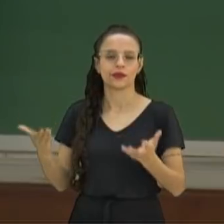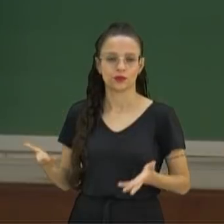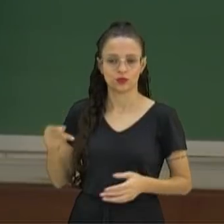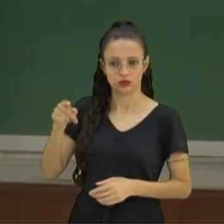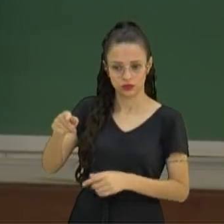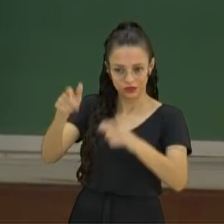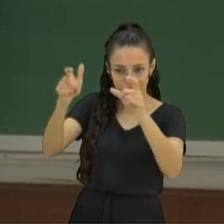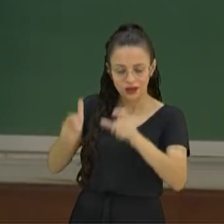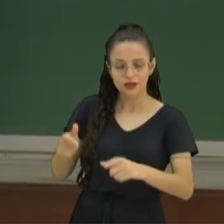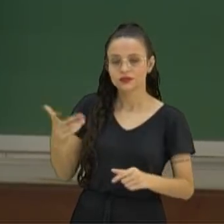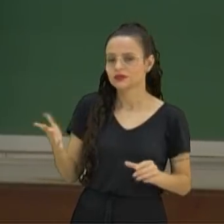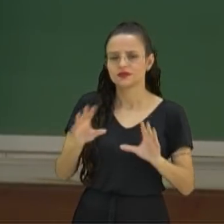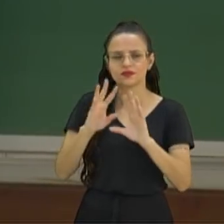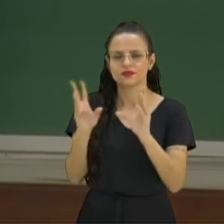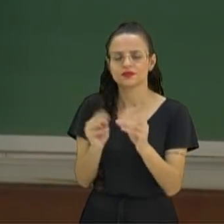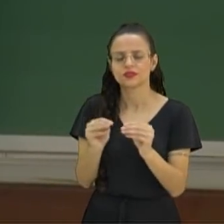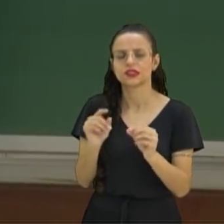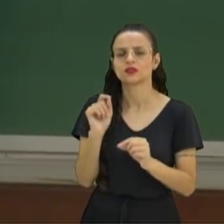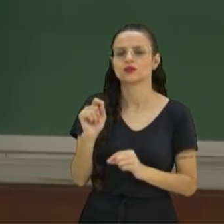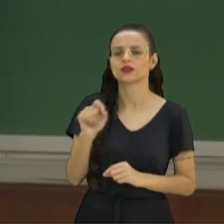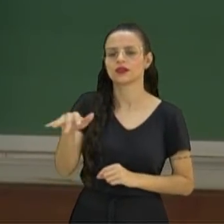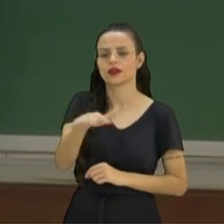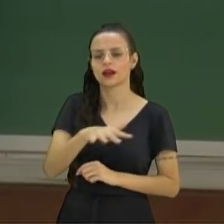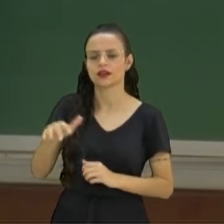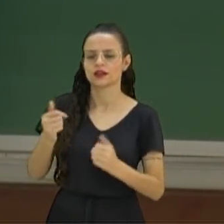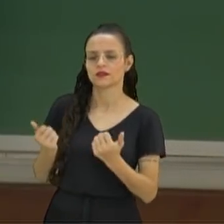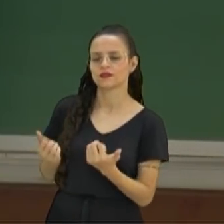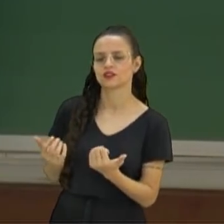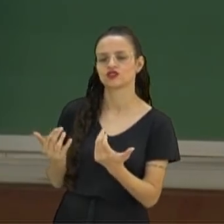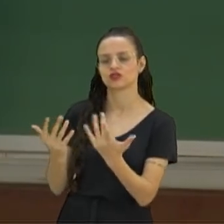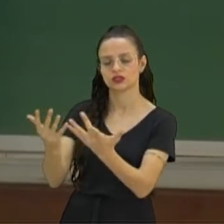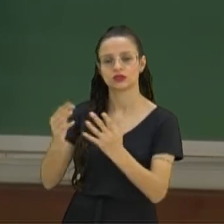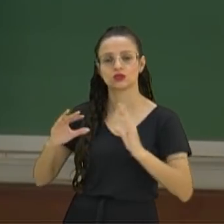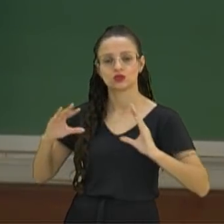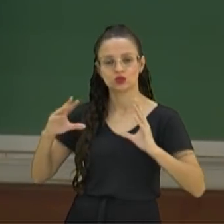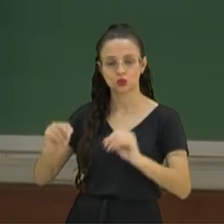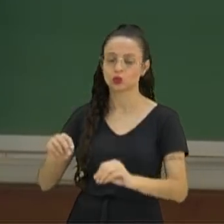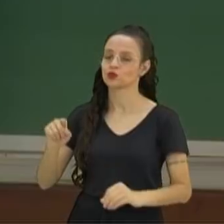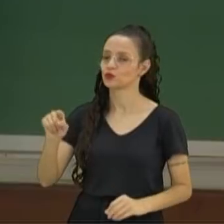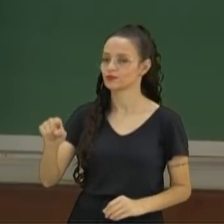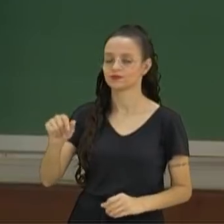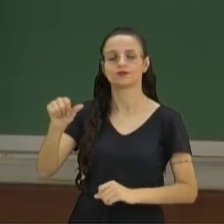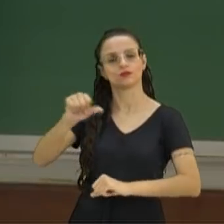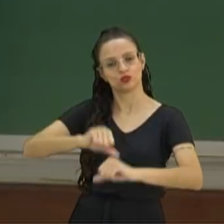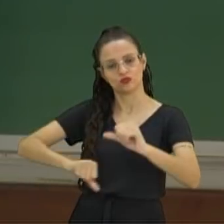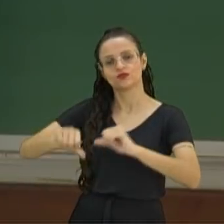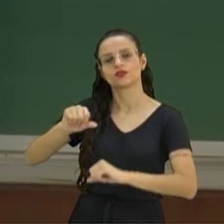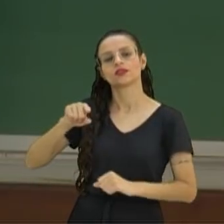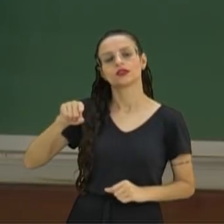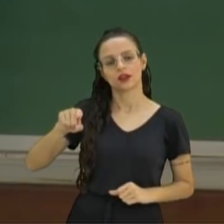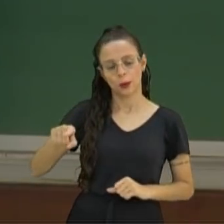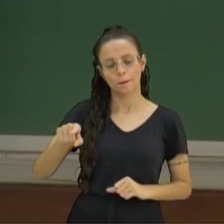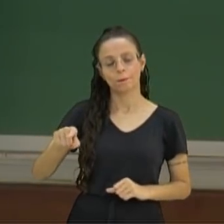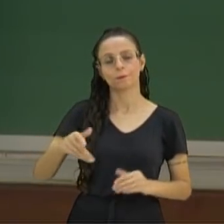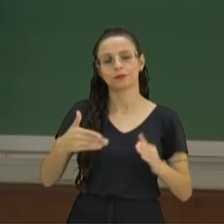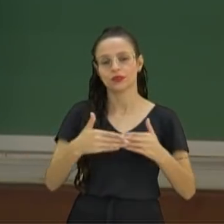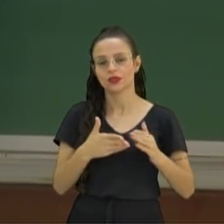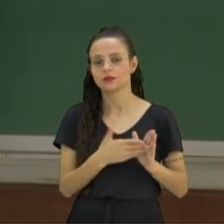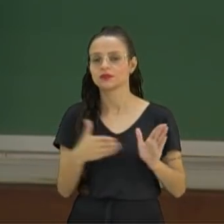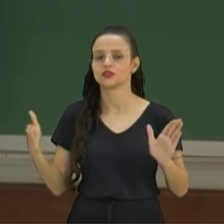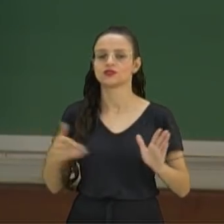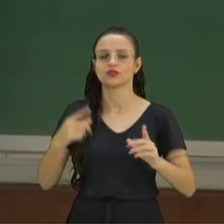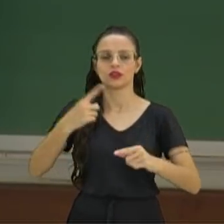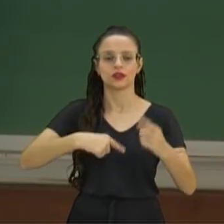naquele momento, enfim, as áreas de vegetação, tudo isso vai se modificar a partir